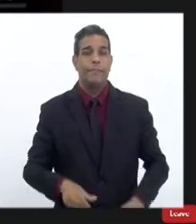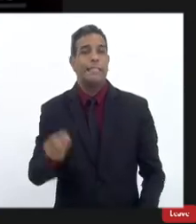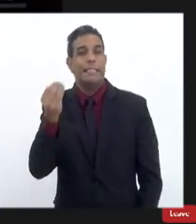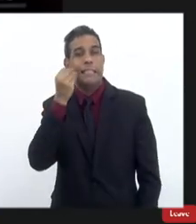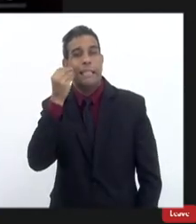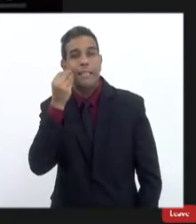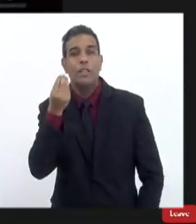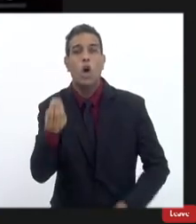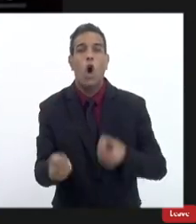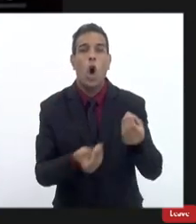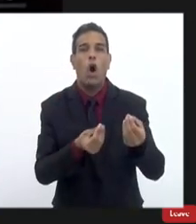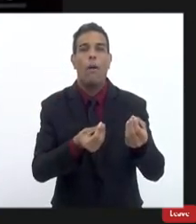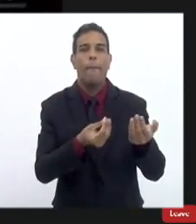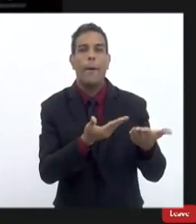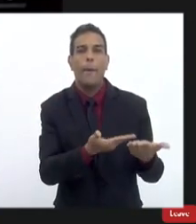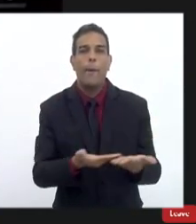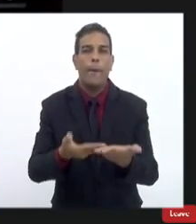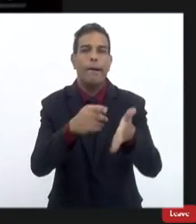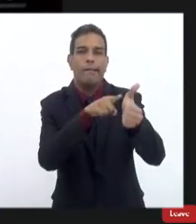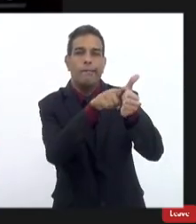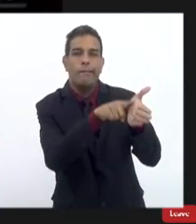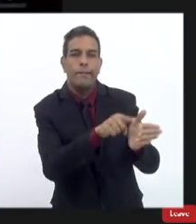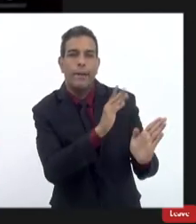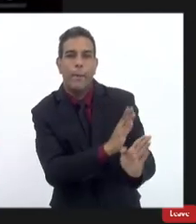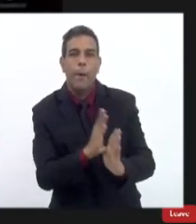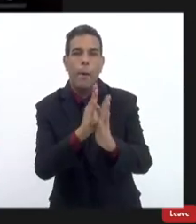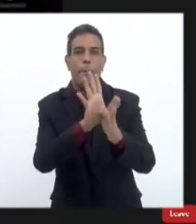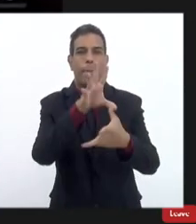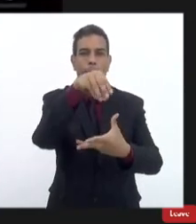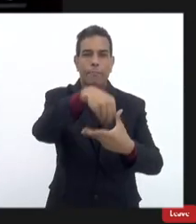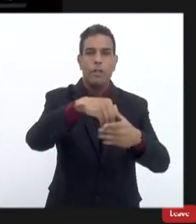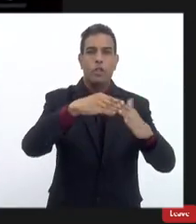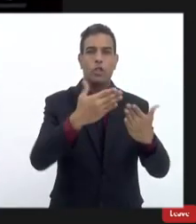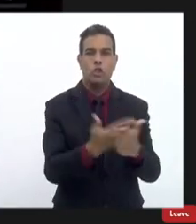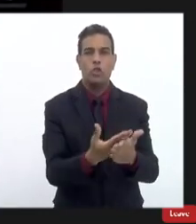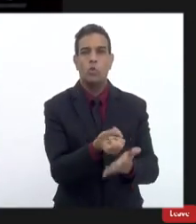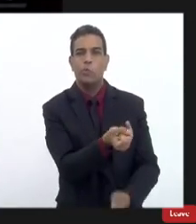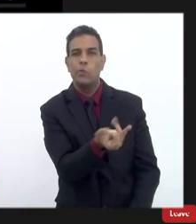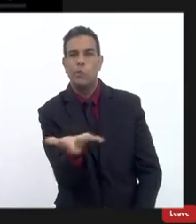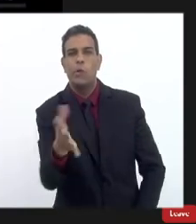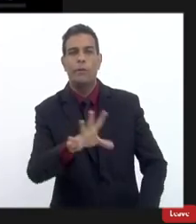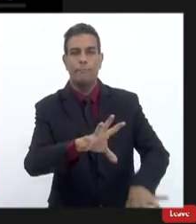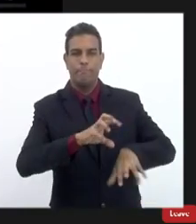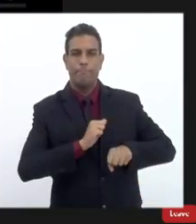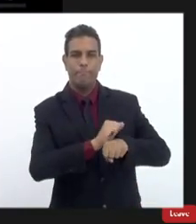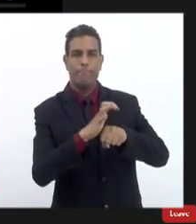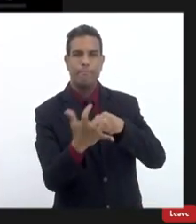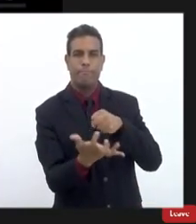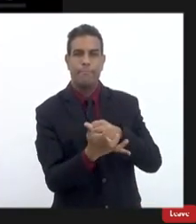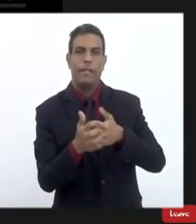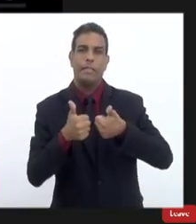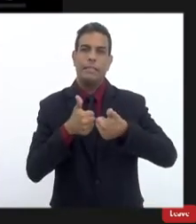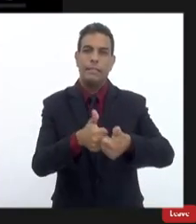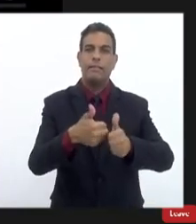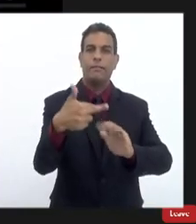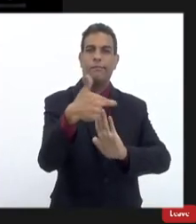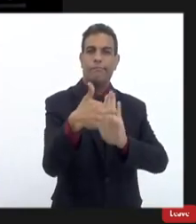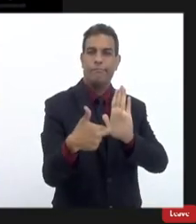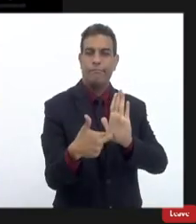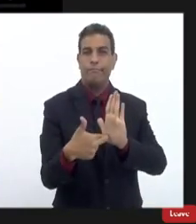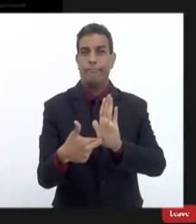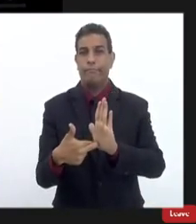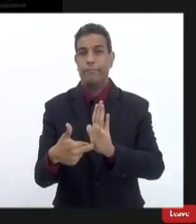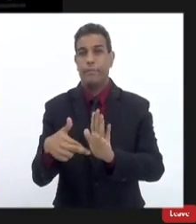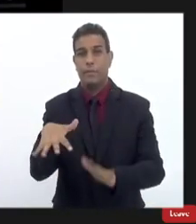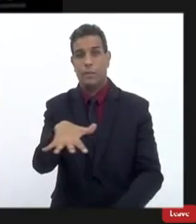à contaminação existente das nossas unidades escolares. É necessário estabelecermos protocolos. Por exemplo, no